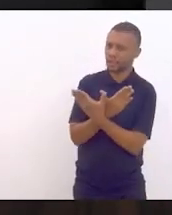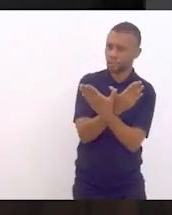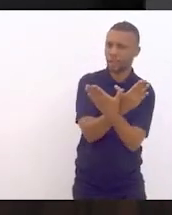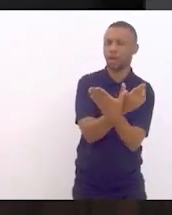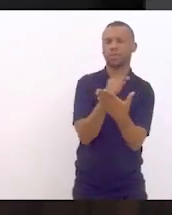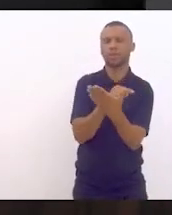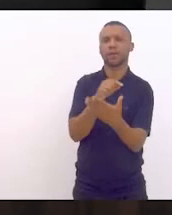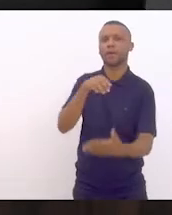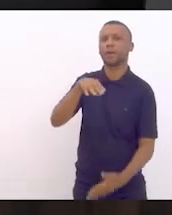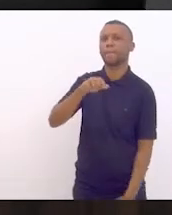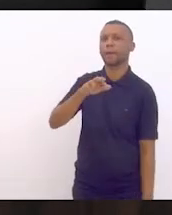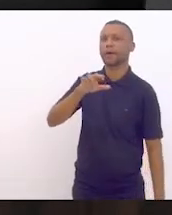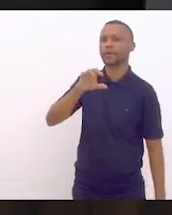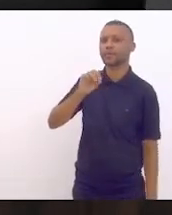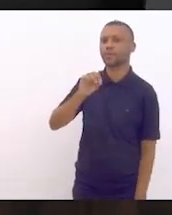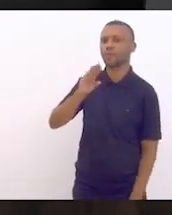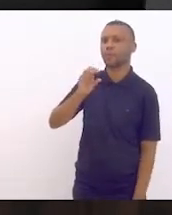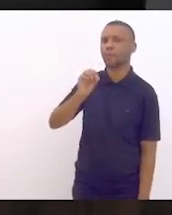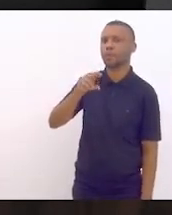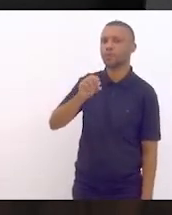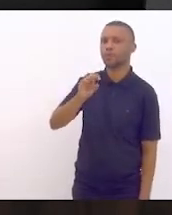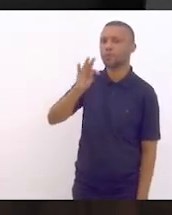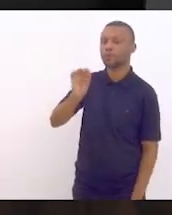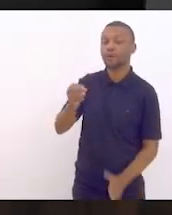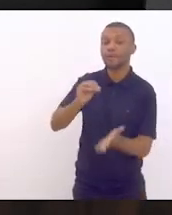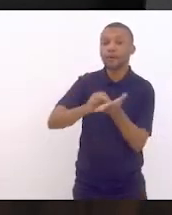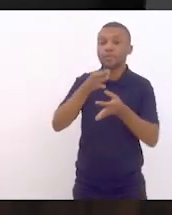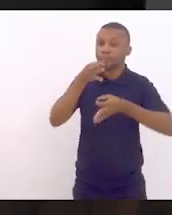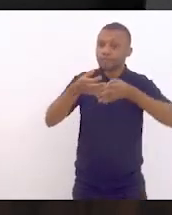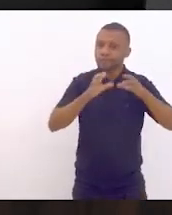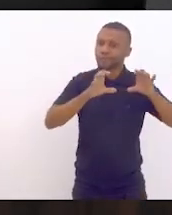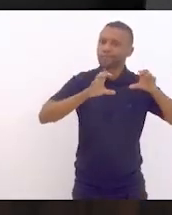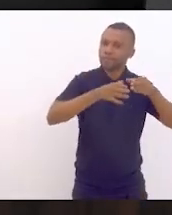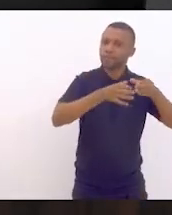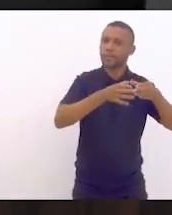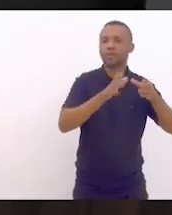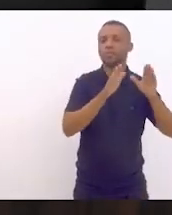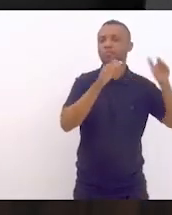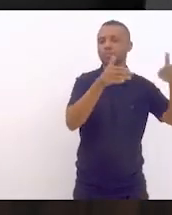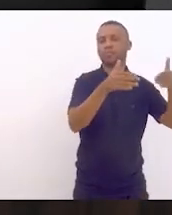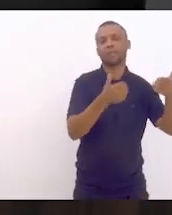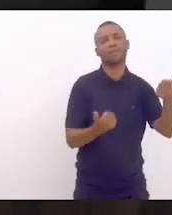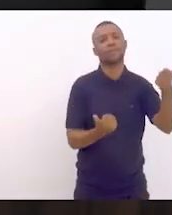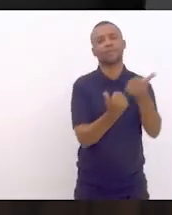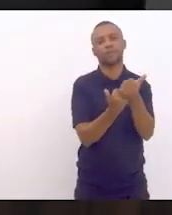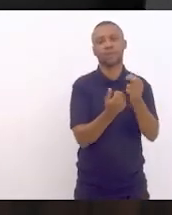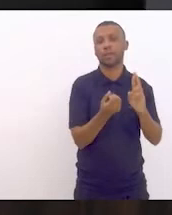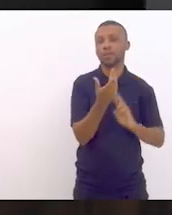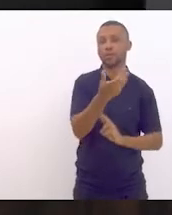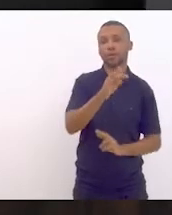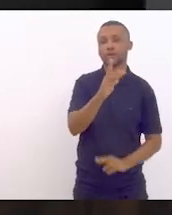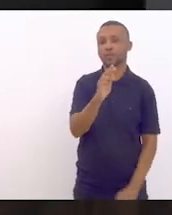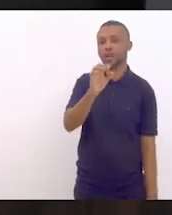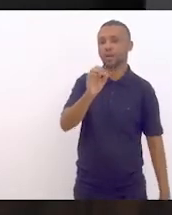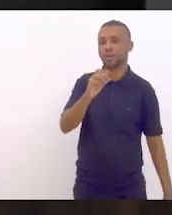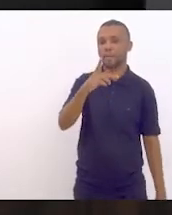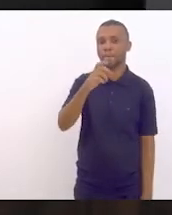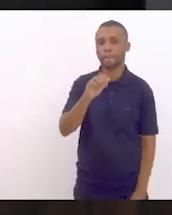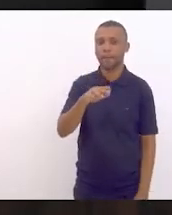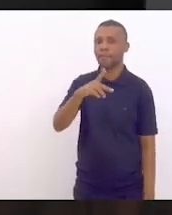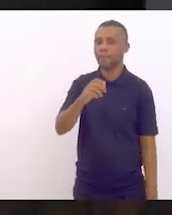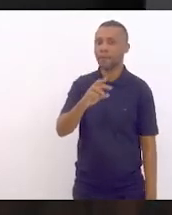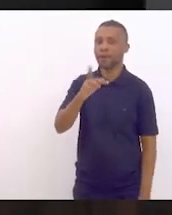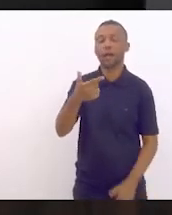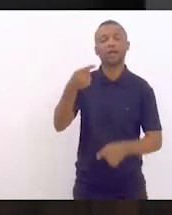Márcio Bonotto, parecido à Comissão de Normas Internas e Proposições Externas, favorável, relator deputado Tiago Pampolha. Em discussão. Não havendo que